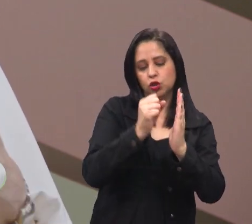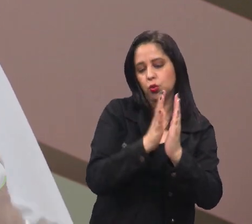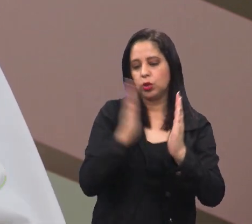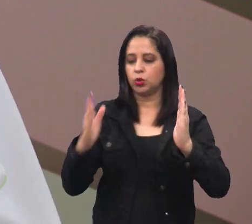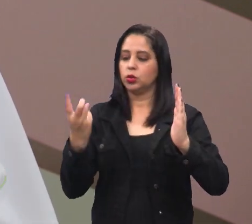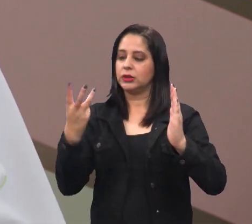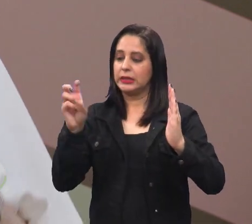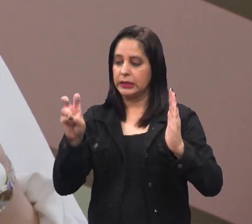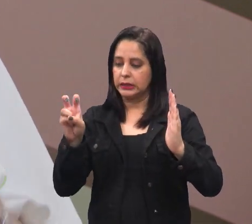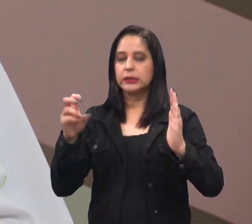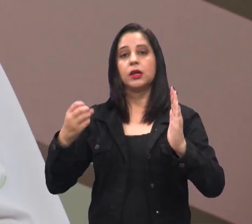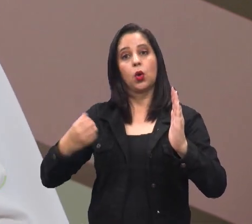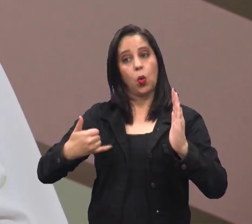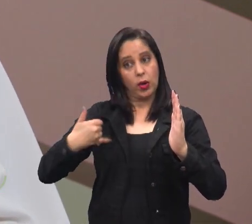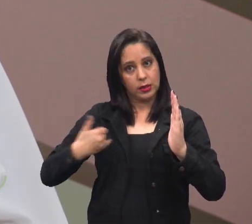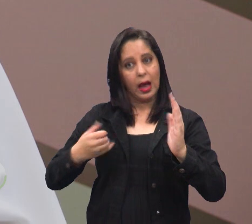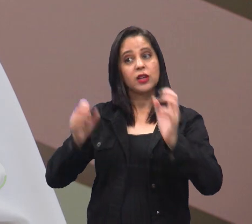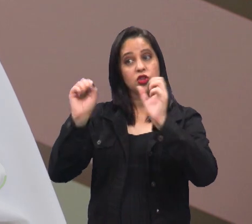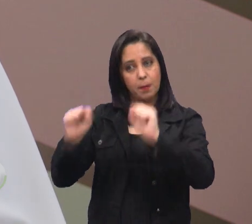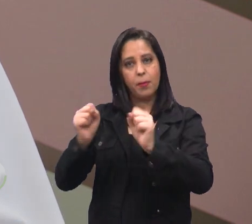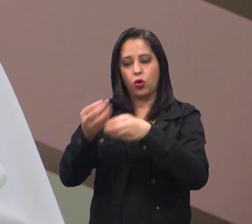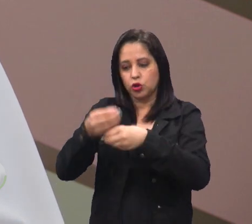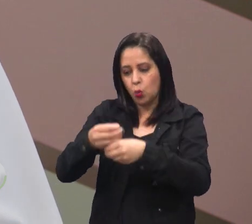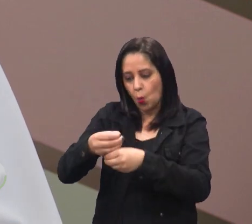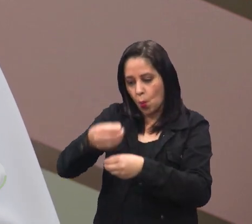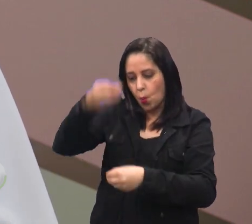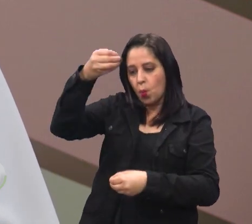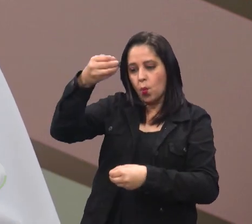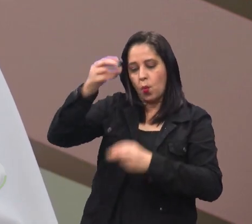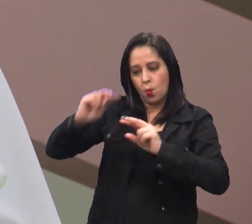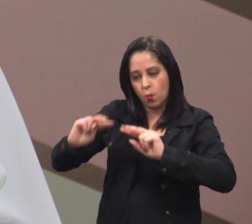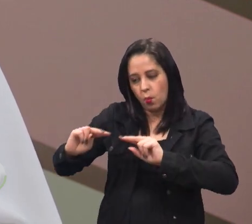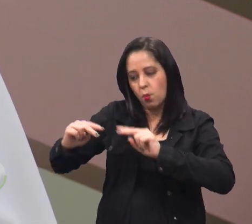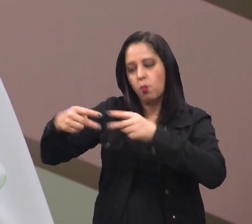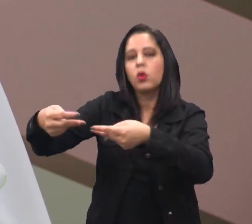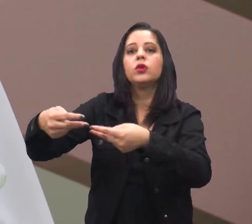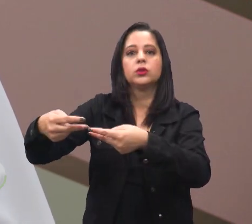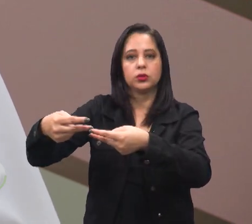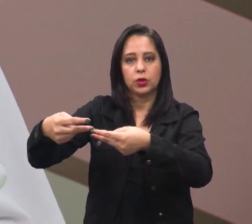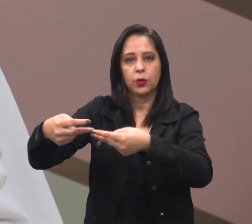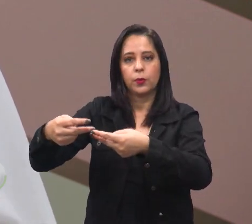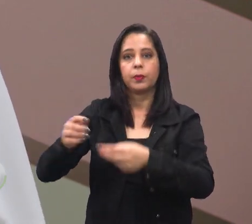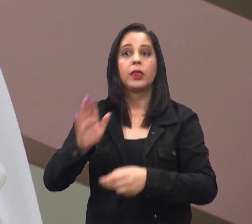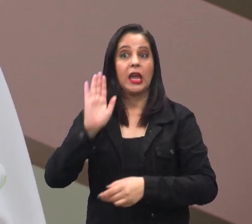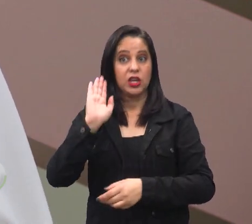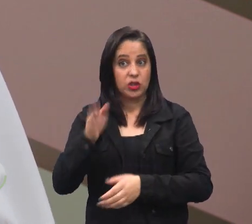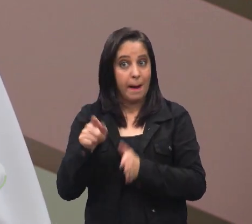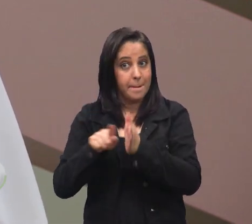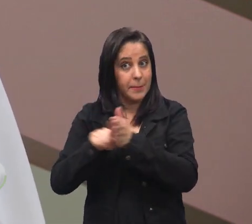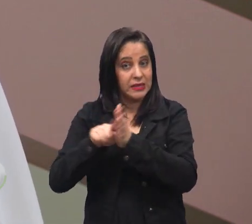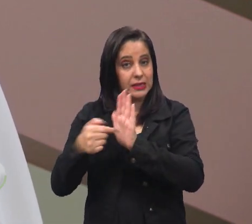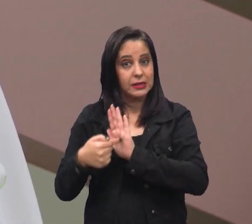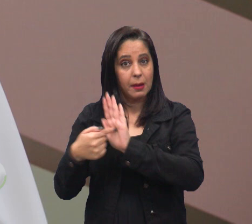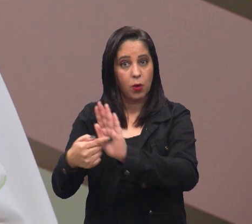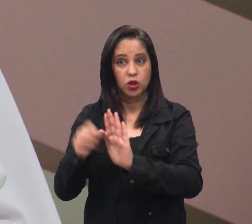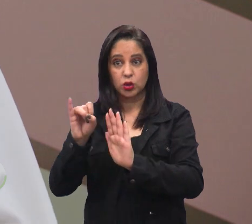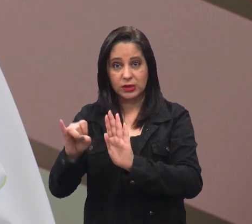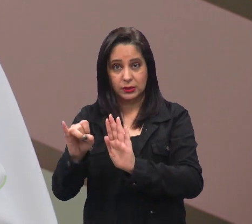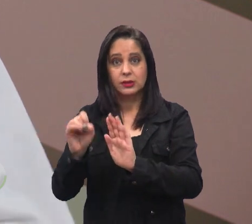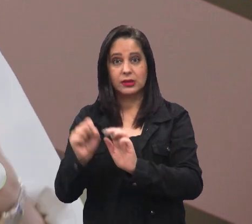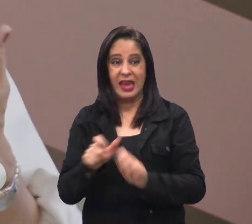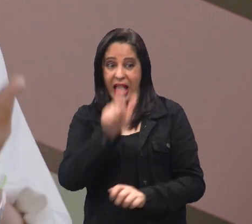Porque esses pacientes eles têm uma vida de doação muito longa e vários trabalhos mostraram que quanto mais jovem o